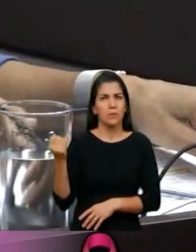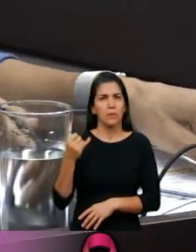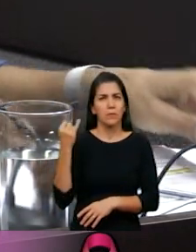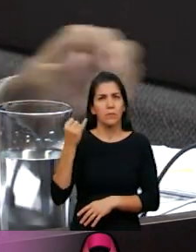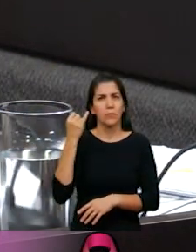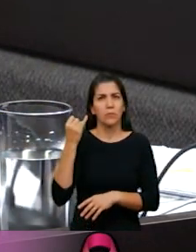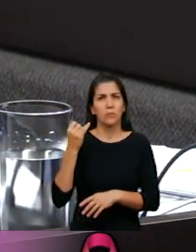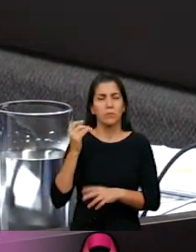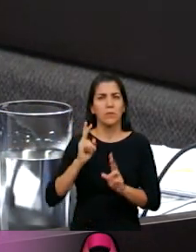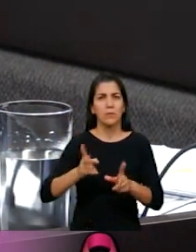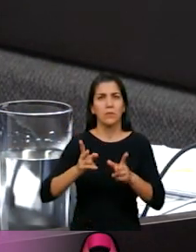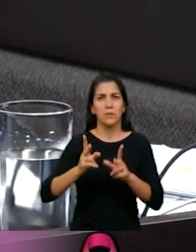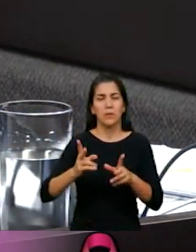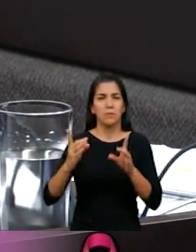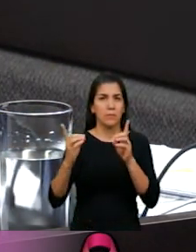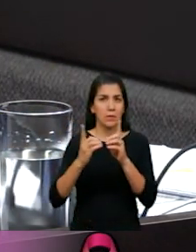disposta a